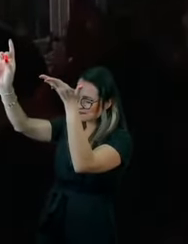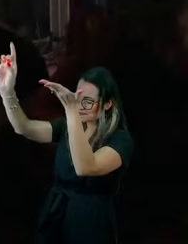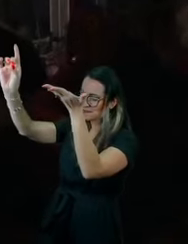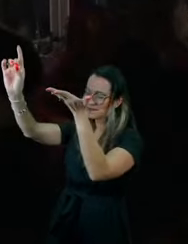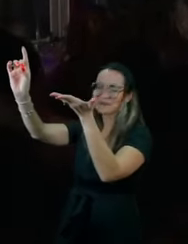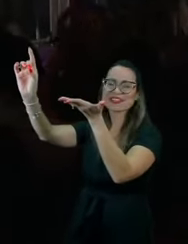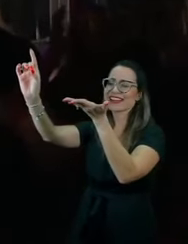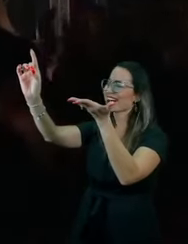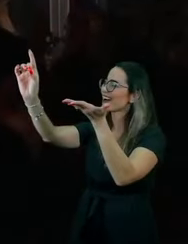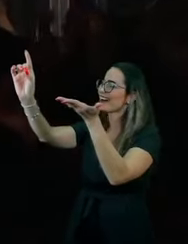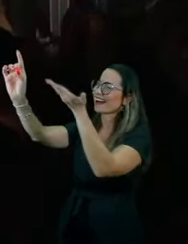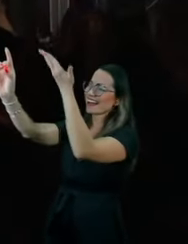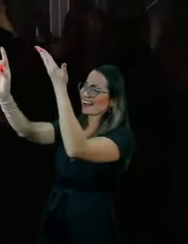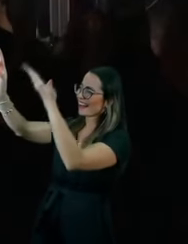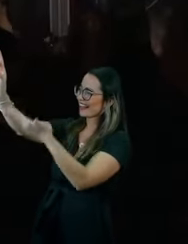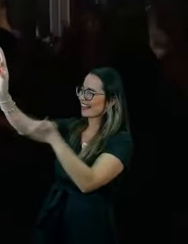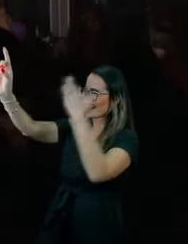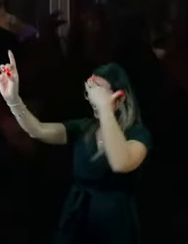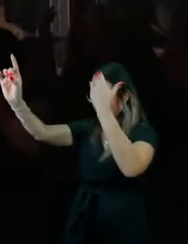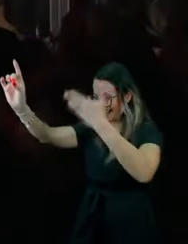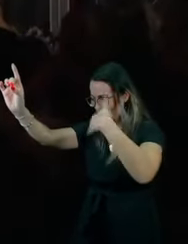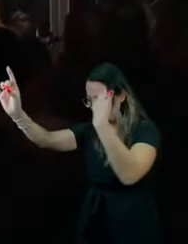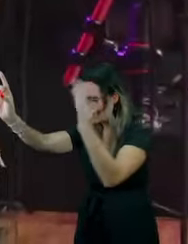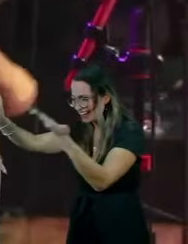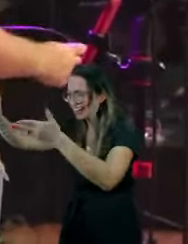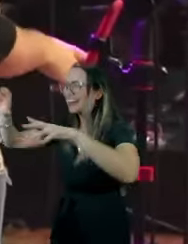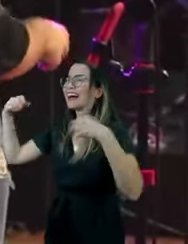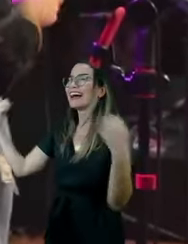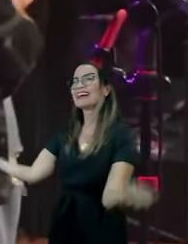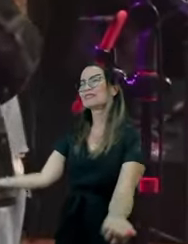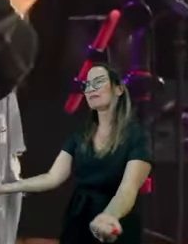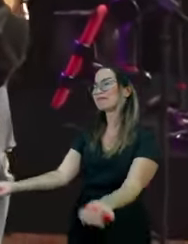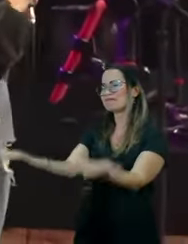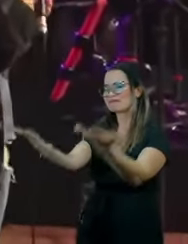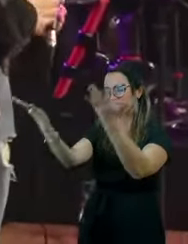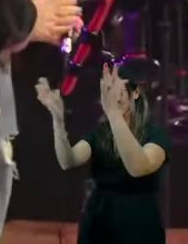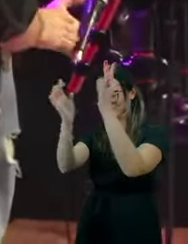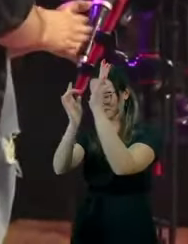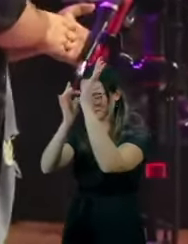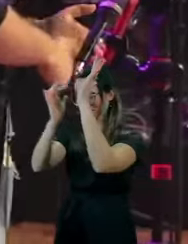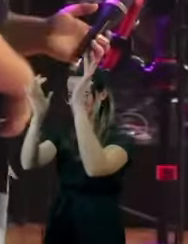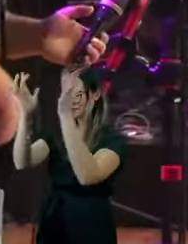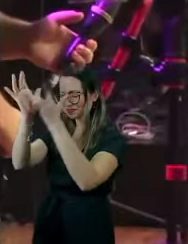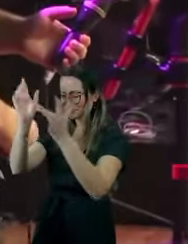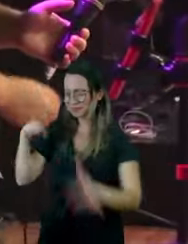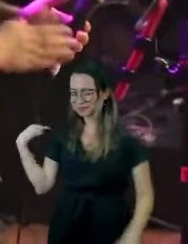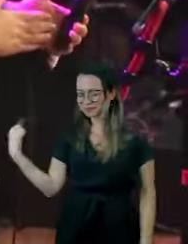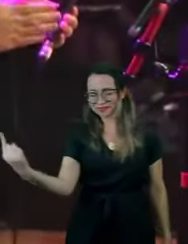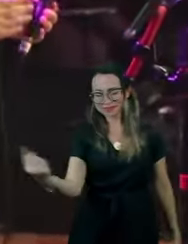Tu és digno e exaltado, Jesus. Nós te amamos.